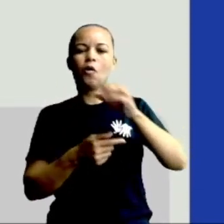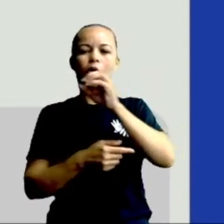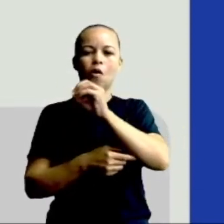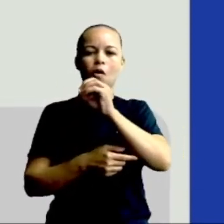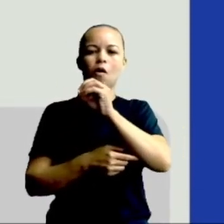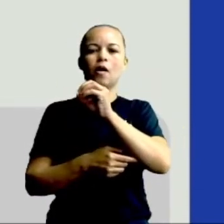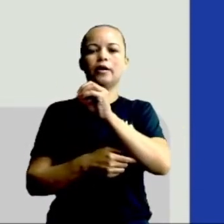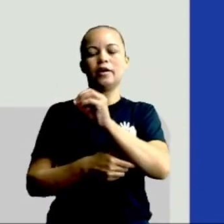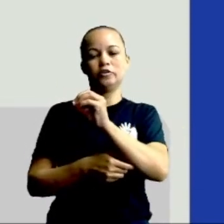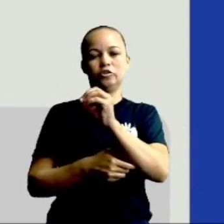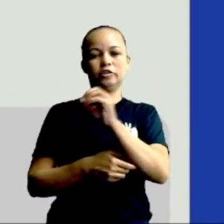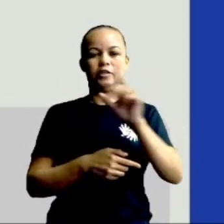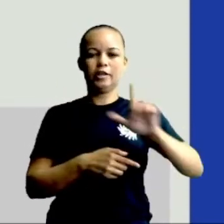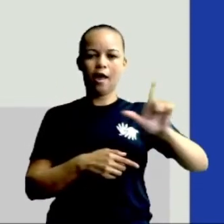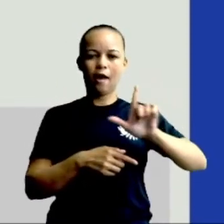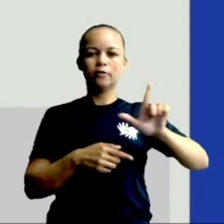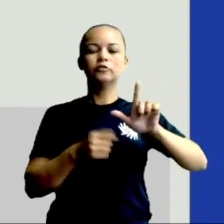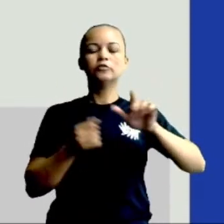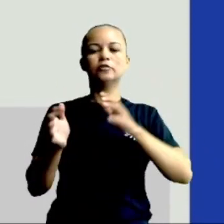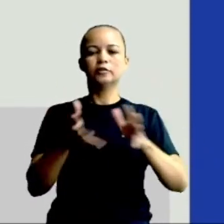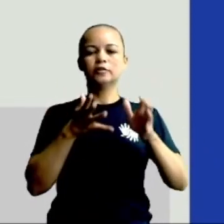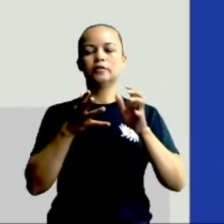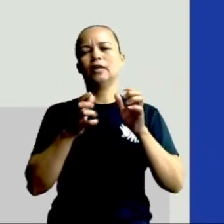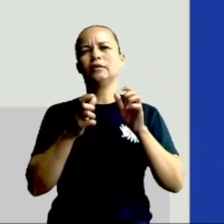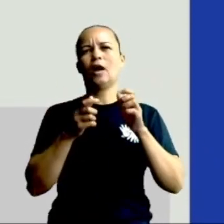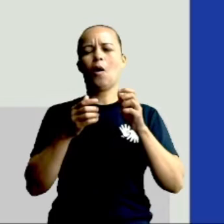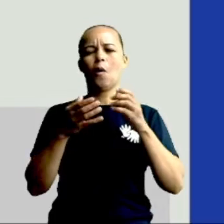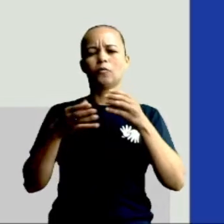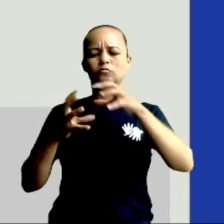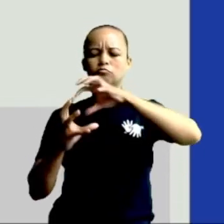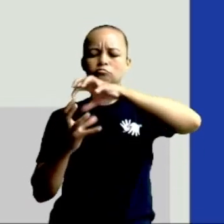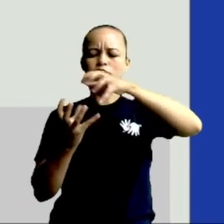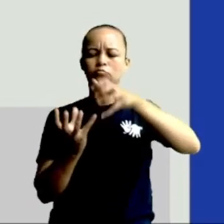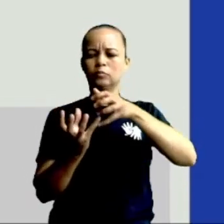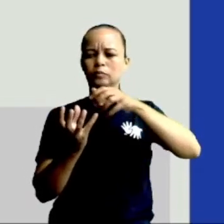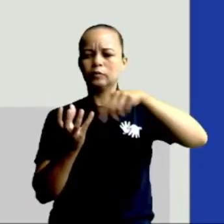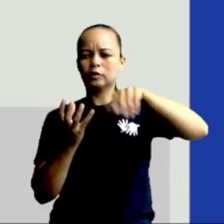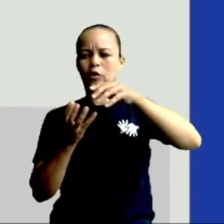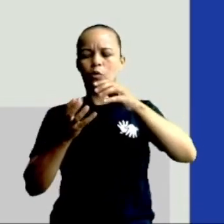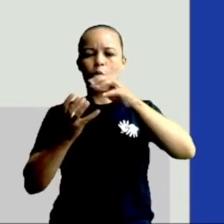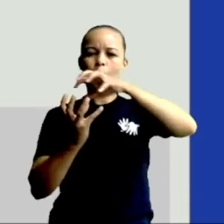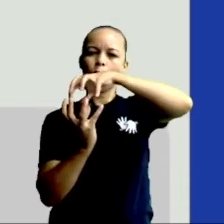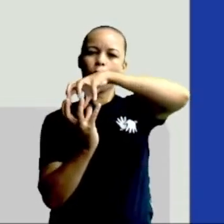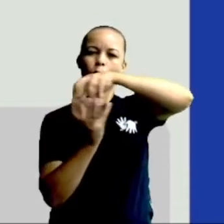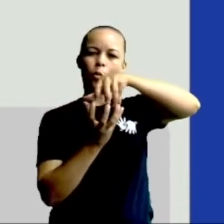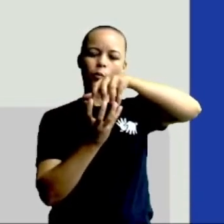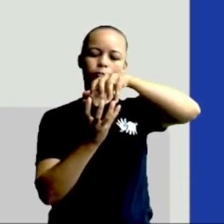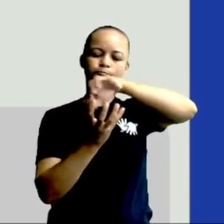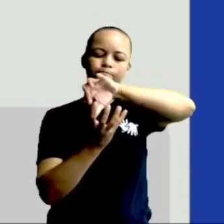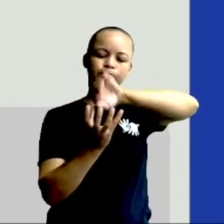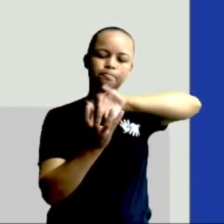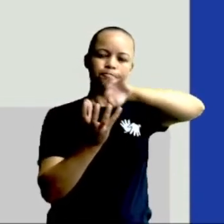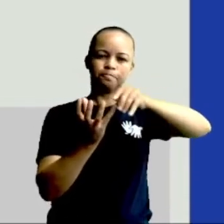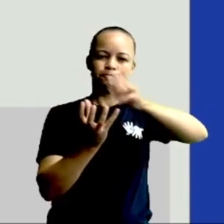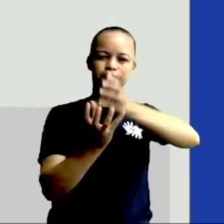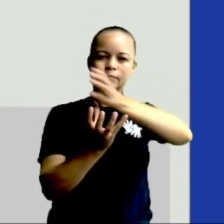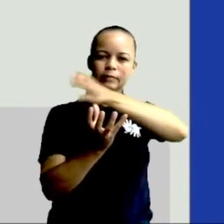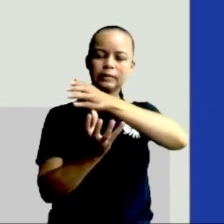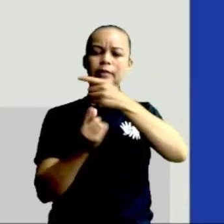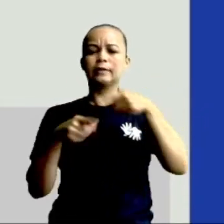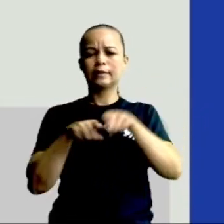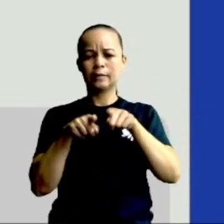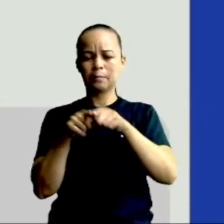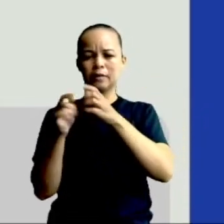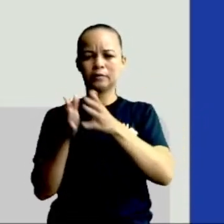leste. Como os paralelos, a posição dos meridianos no globo e o intervalo entre eles também são determinados